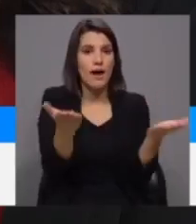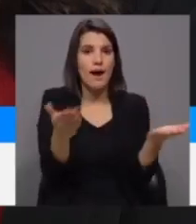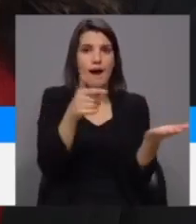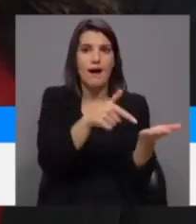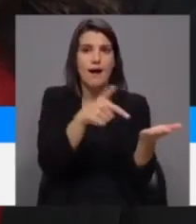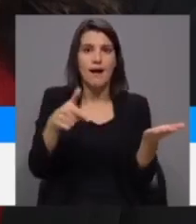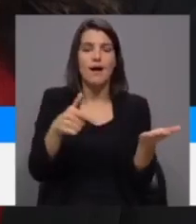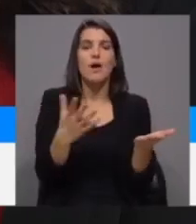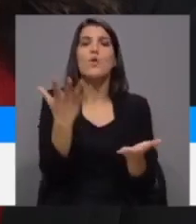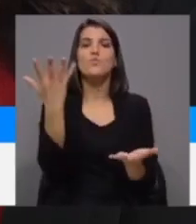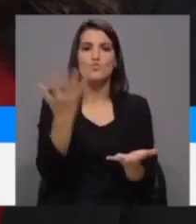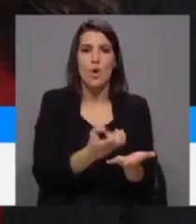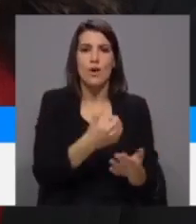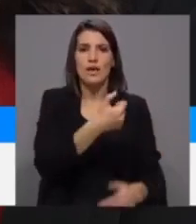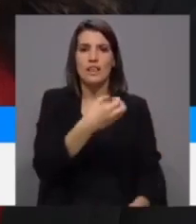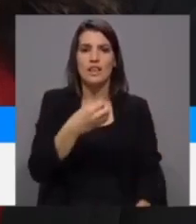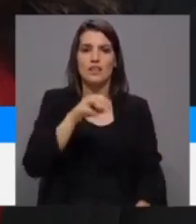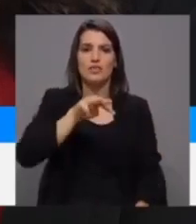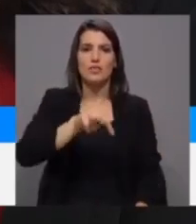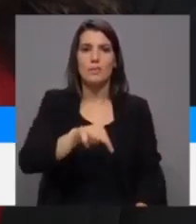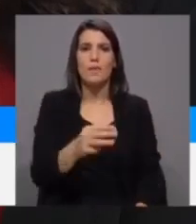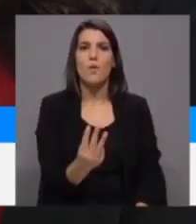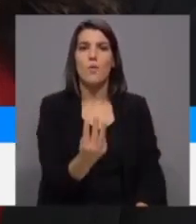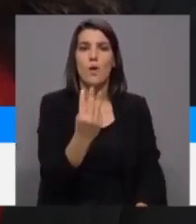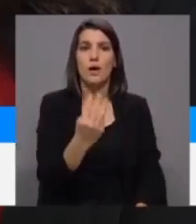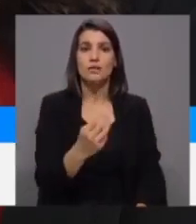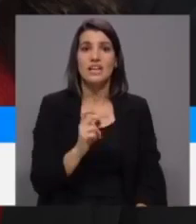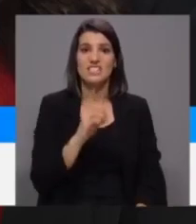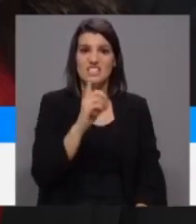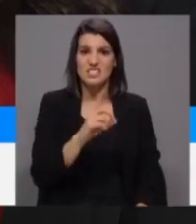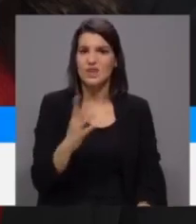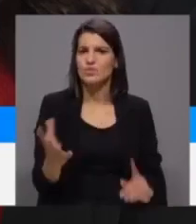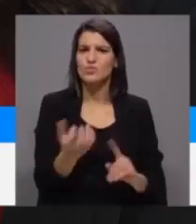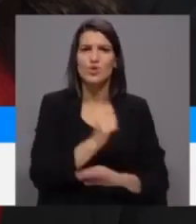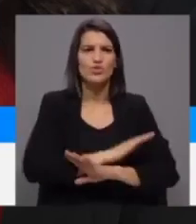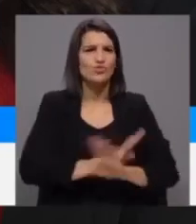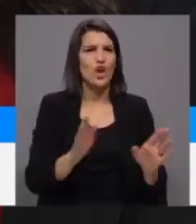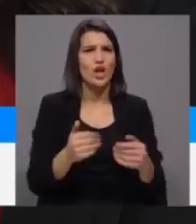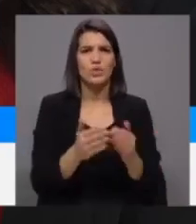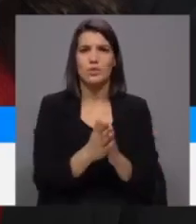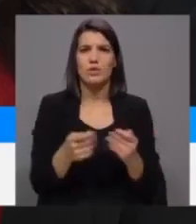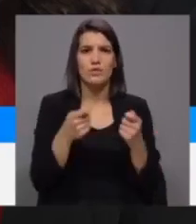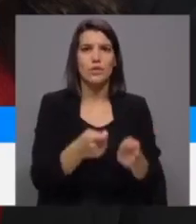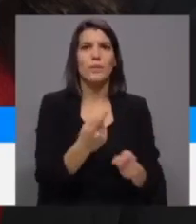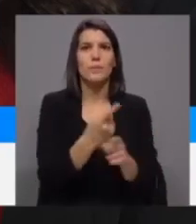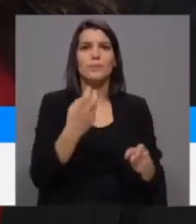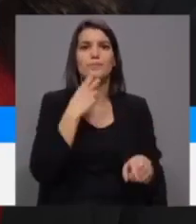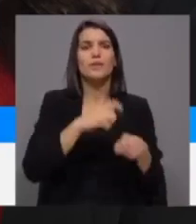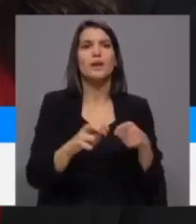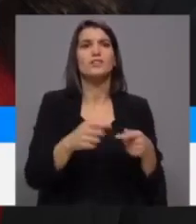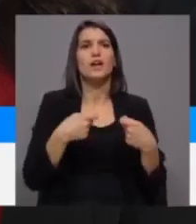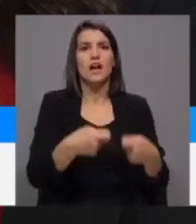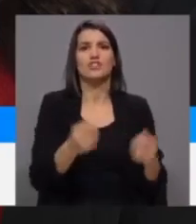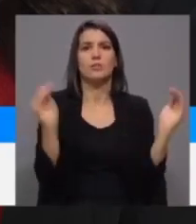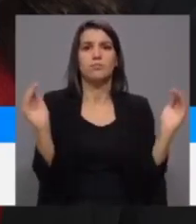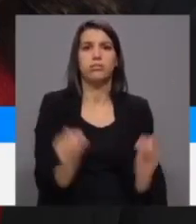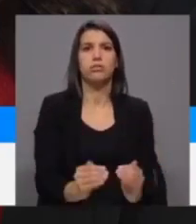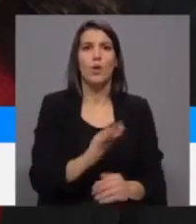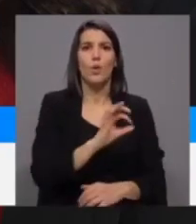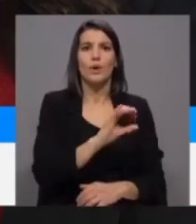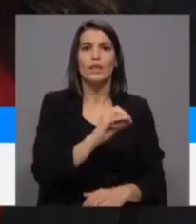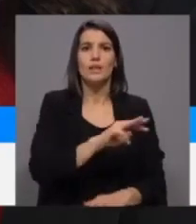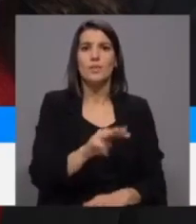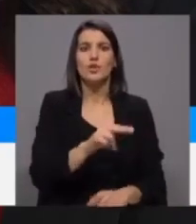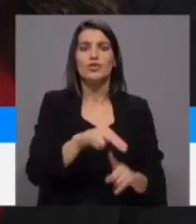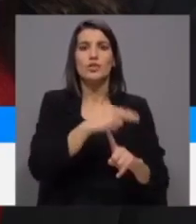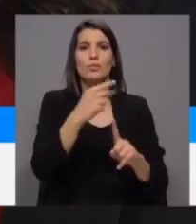500 megawatts. E ao sexto ano já conseguimos recuperar todo o investimento porque reduzimos os custos de energia em 80 milhões de euros ao